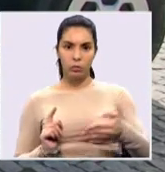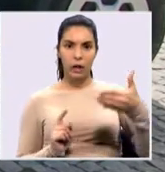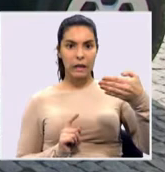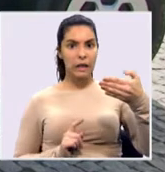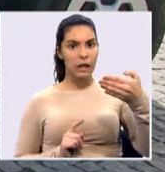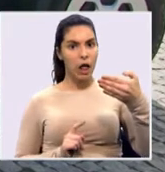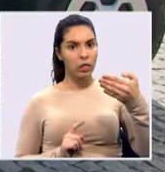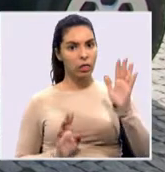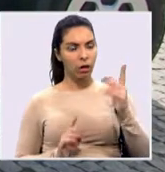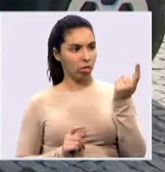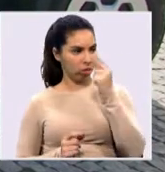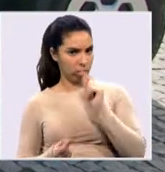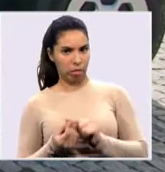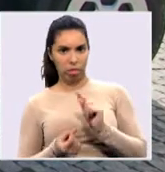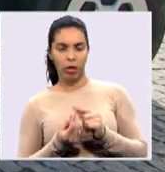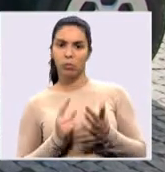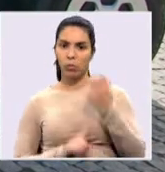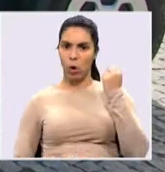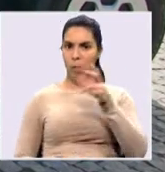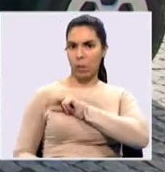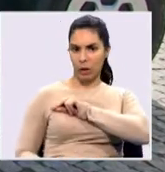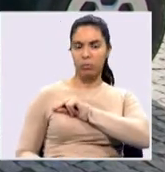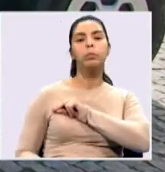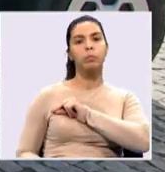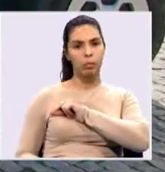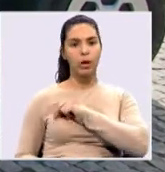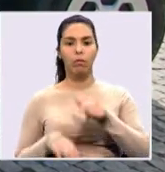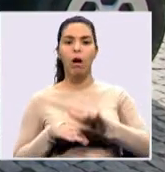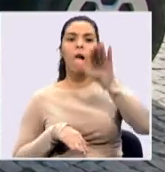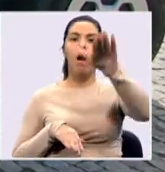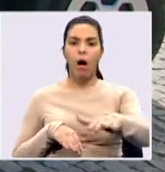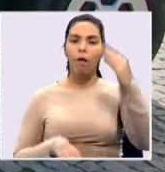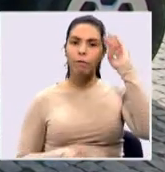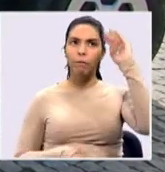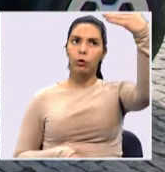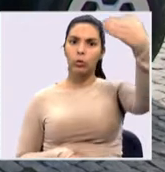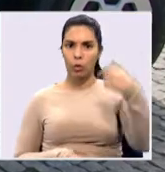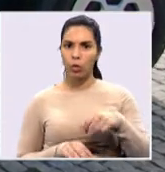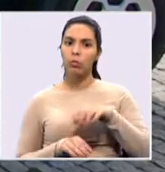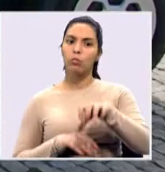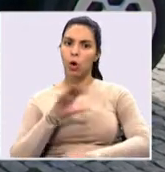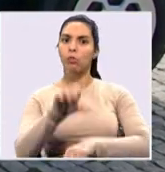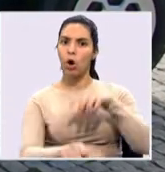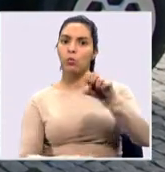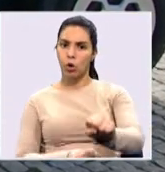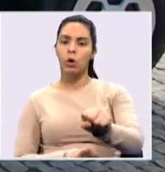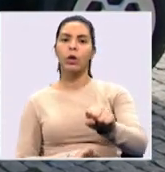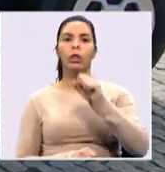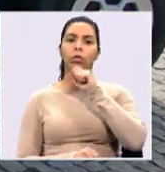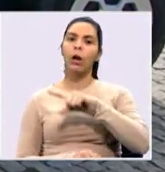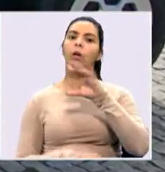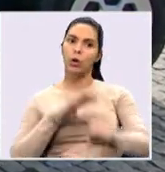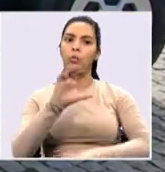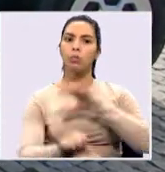em 2017. É uma coisa muito recente, mas que já está, de alguma forma, a caminhar a passos largos para um futuro que é,